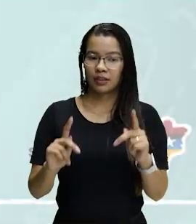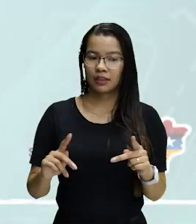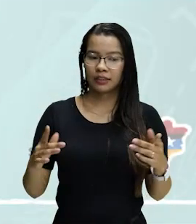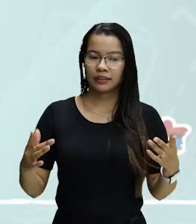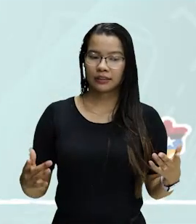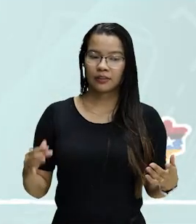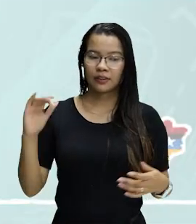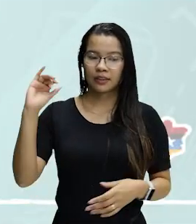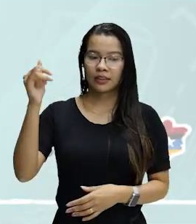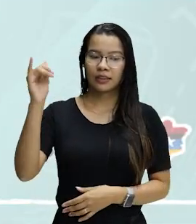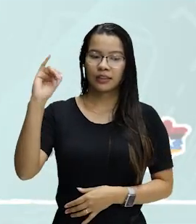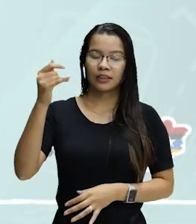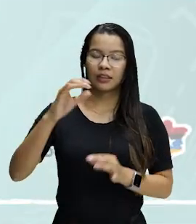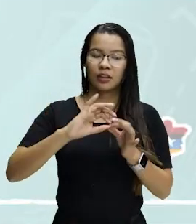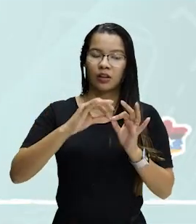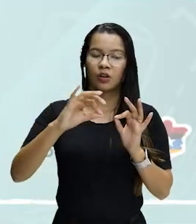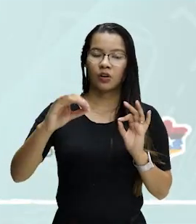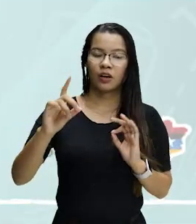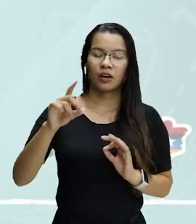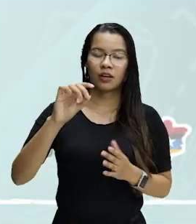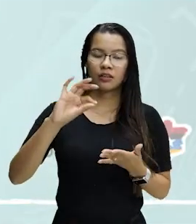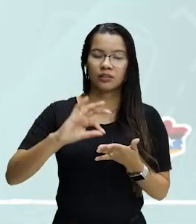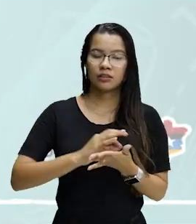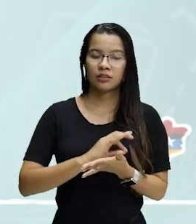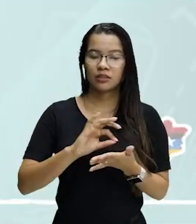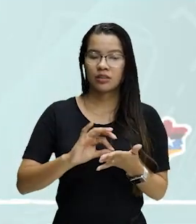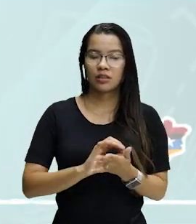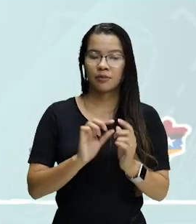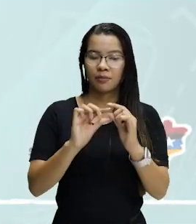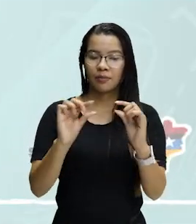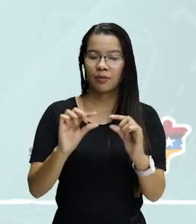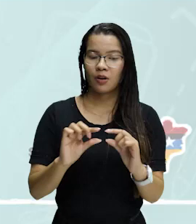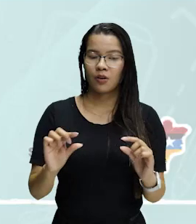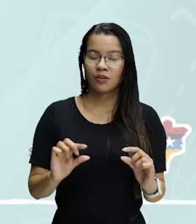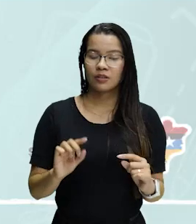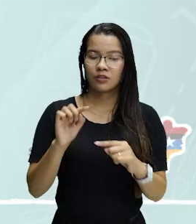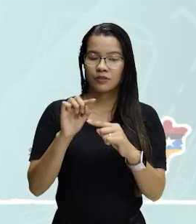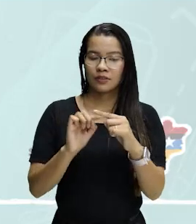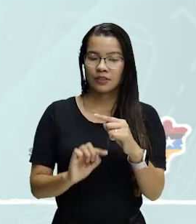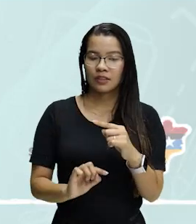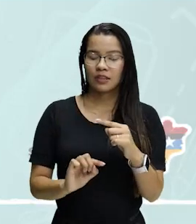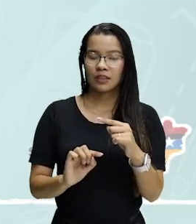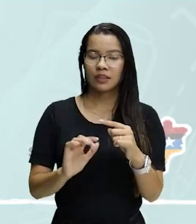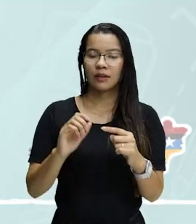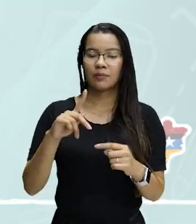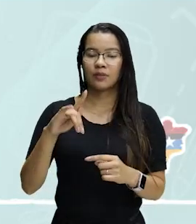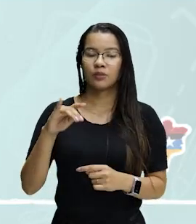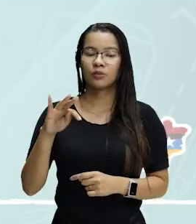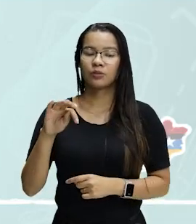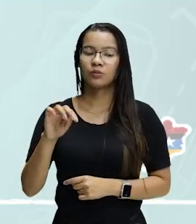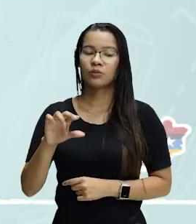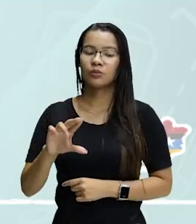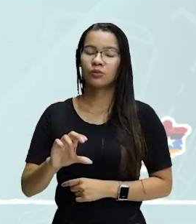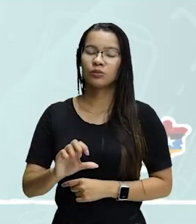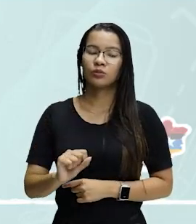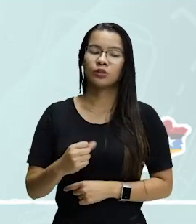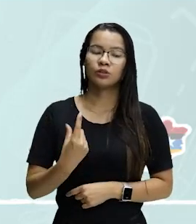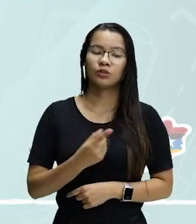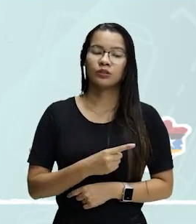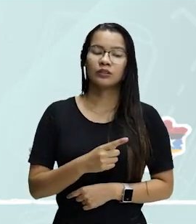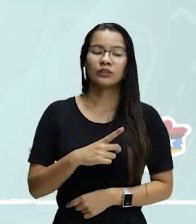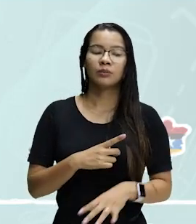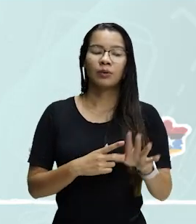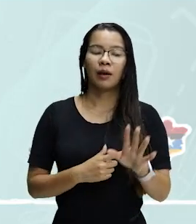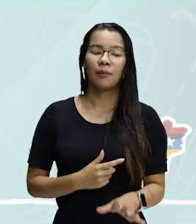A narrativa longa é escrita em prosa, dividida em capítulos. Aí nós temos uma ambientação temporal, como eu já falei, é